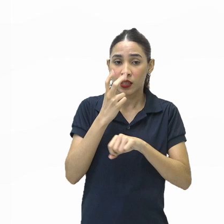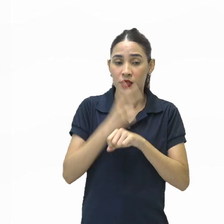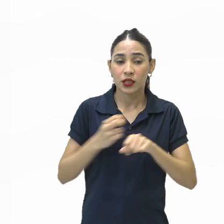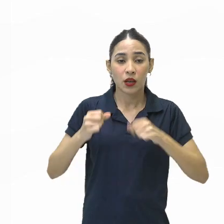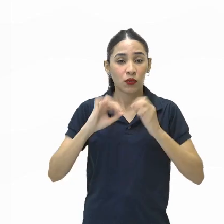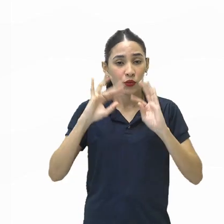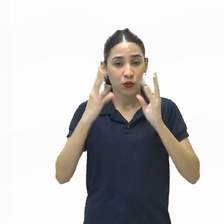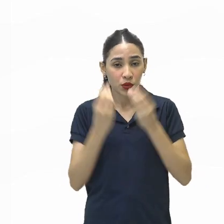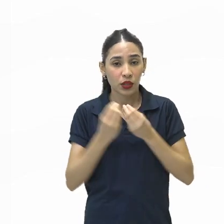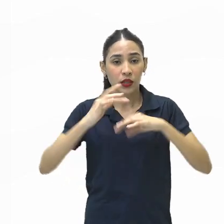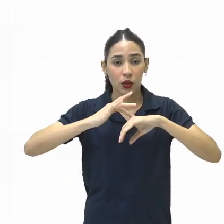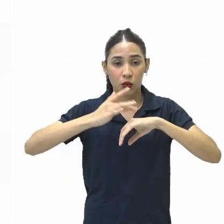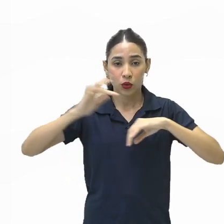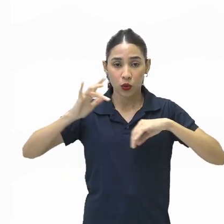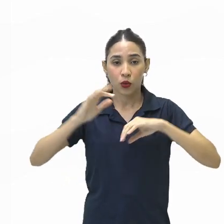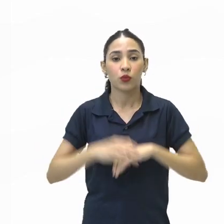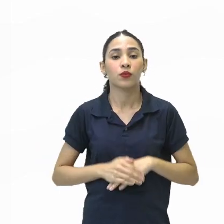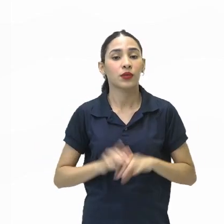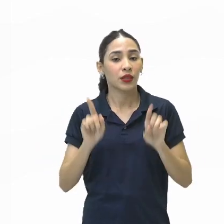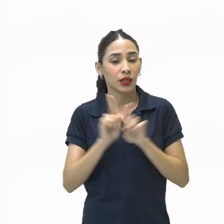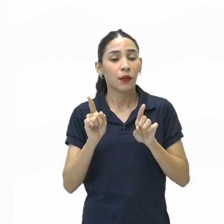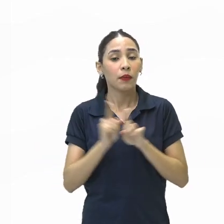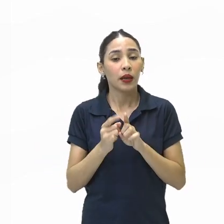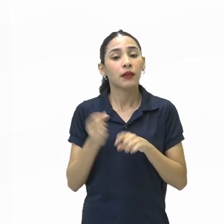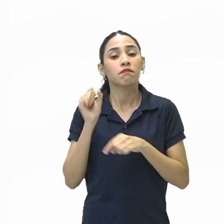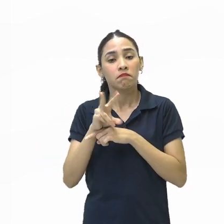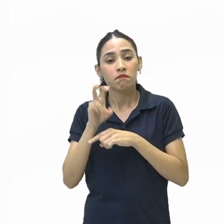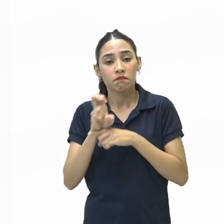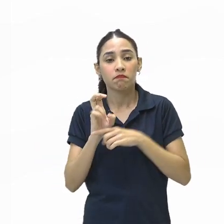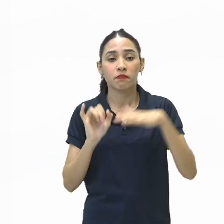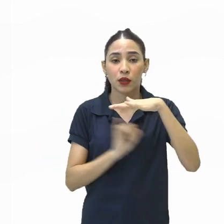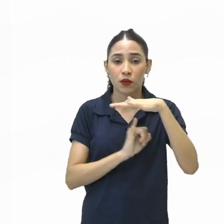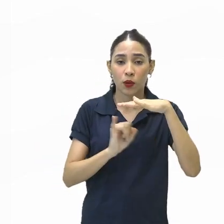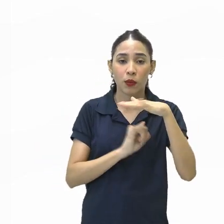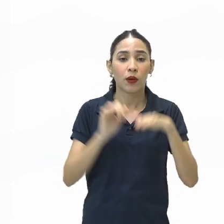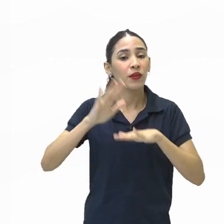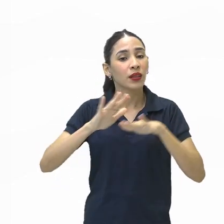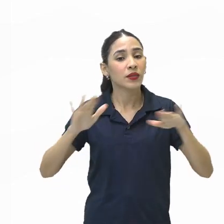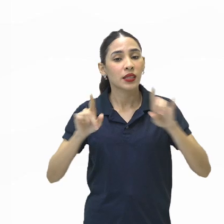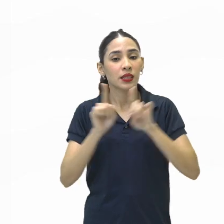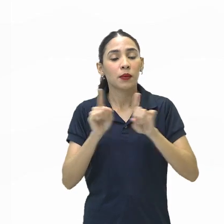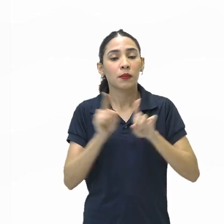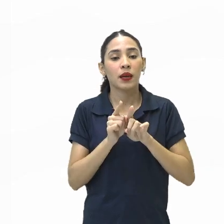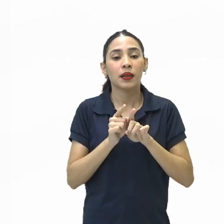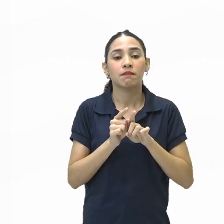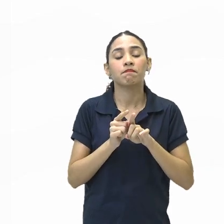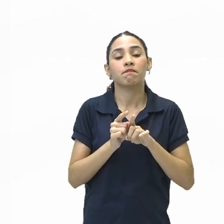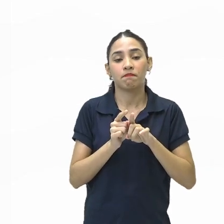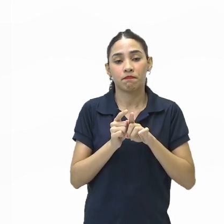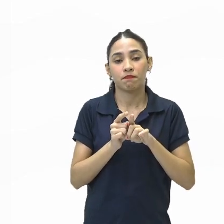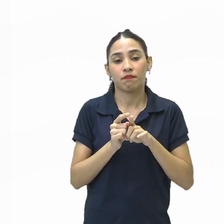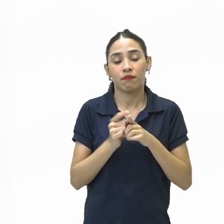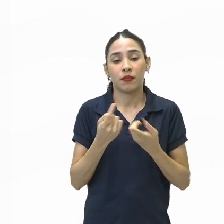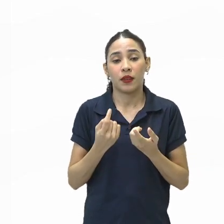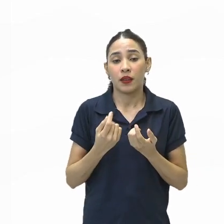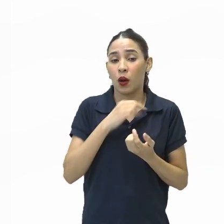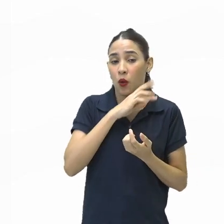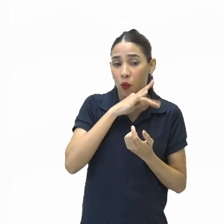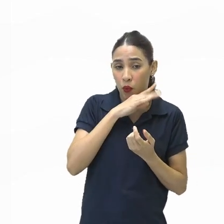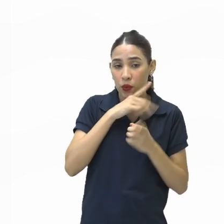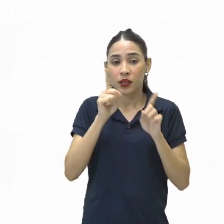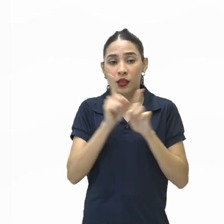de minerais, como o ouro, que também gera empregos informais, e muitas vezes em condições precárias e